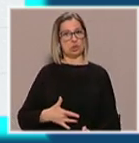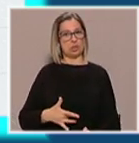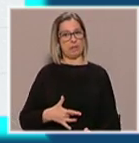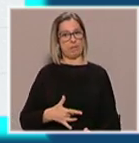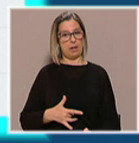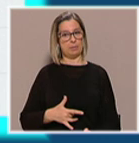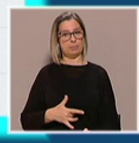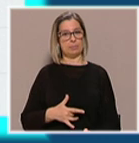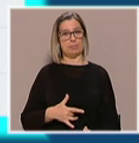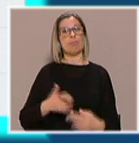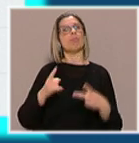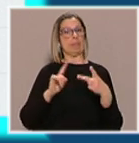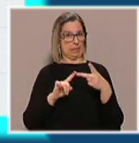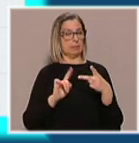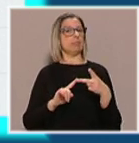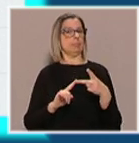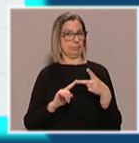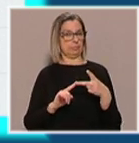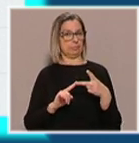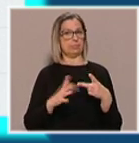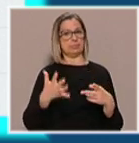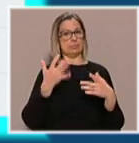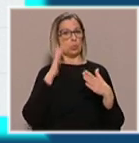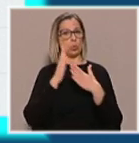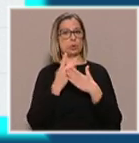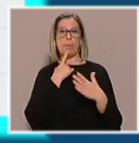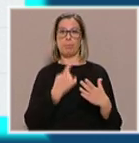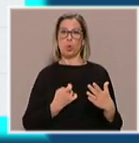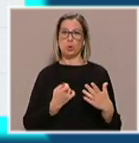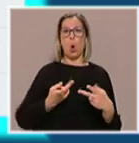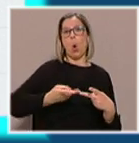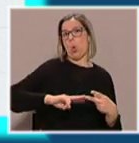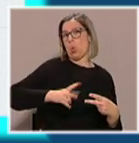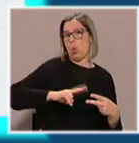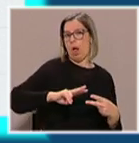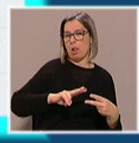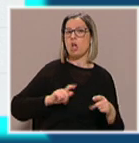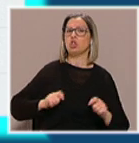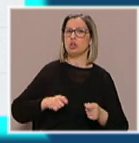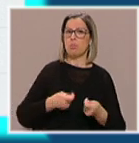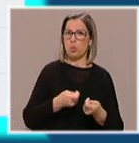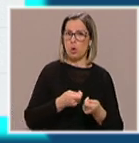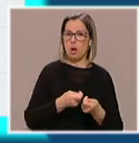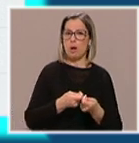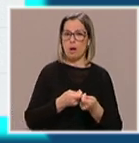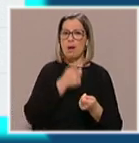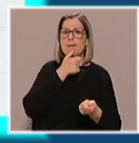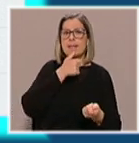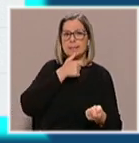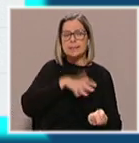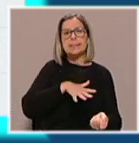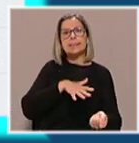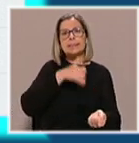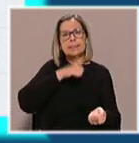Será o sistema parasimpático. E por último, qual dos sistemas estimula a irrigação sanguínea